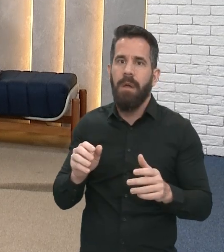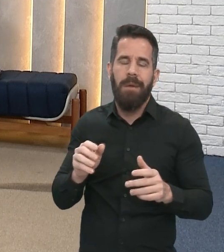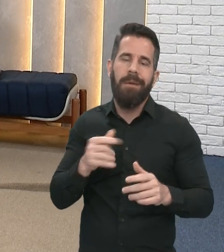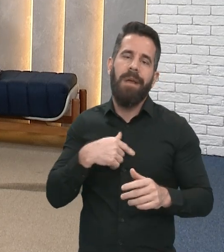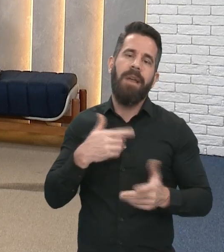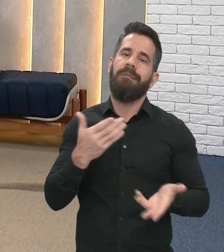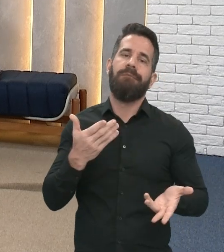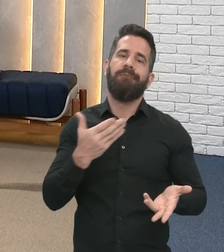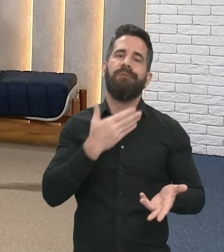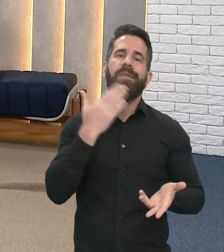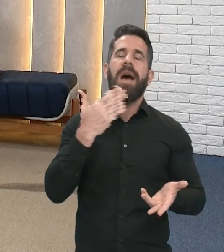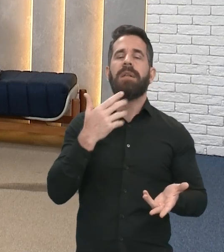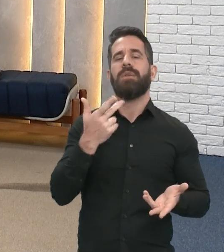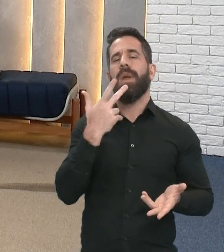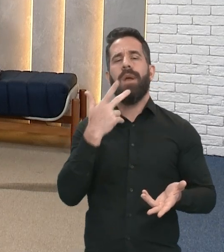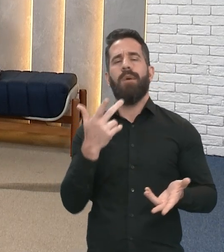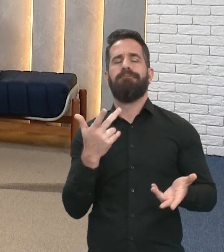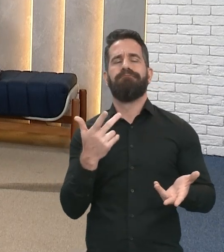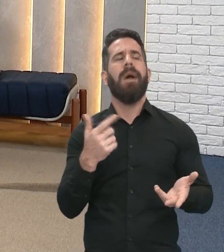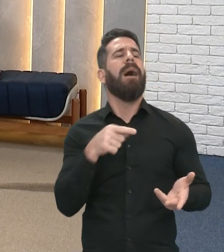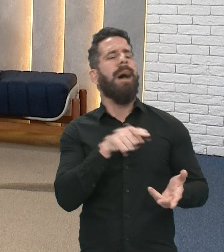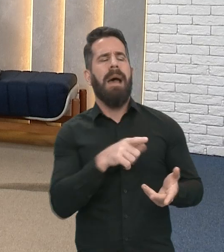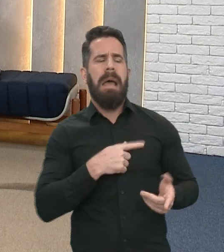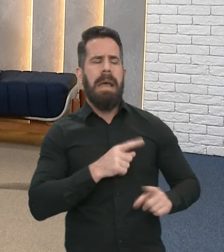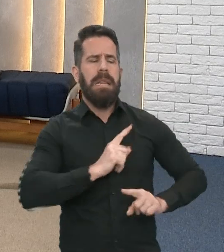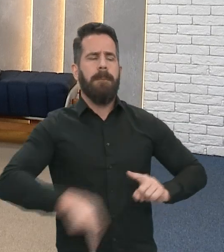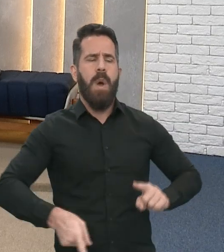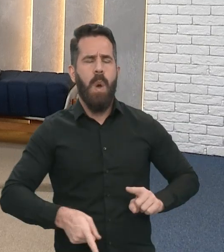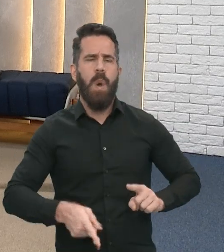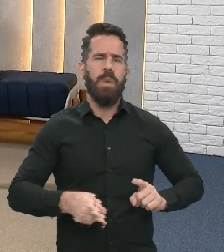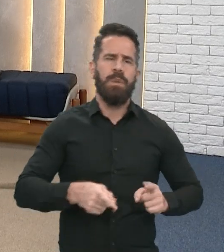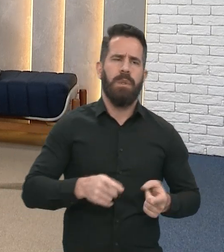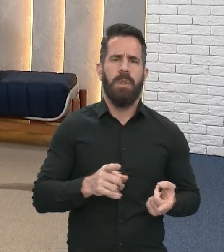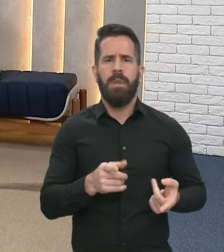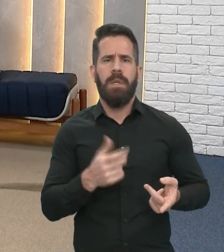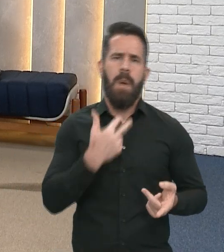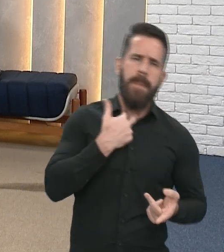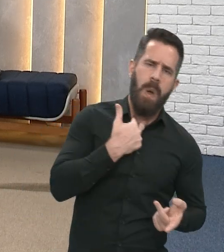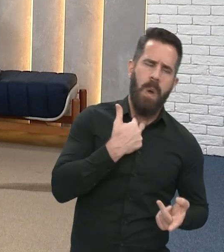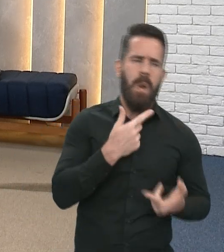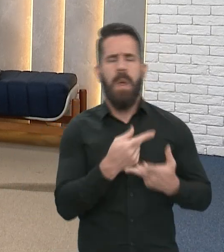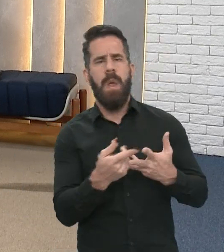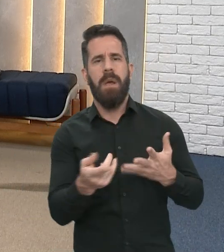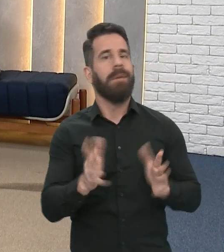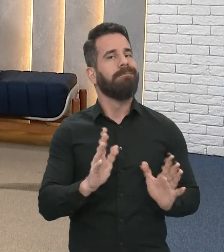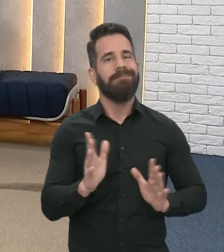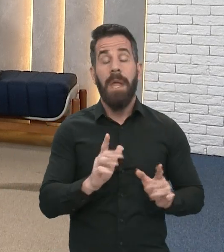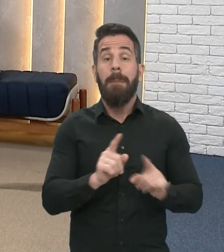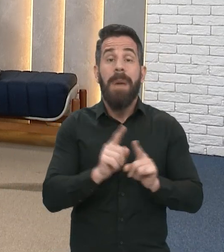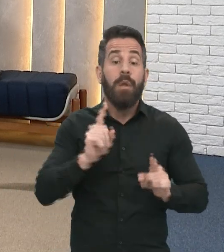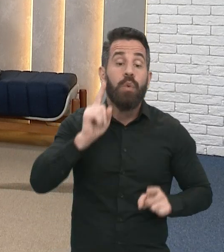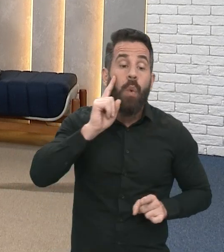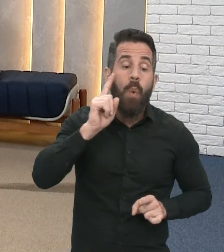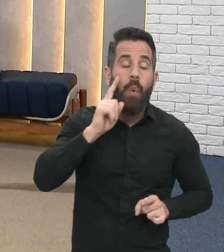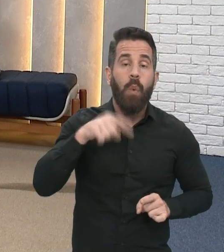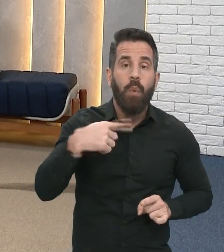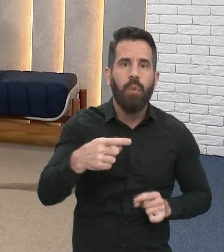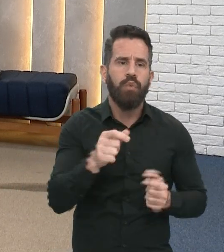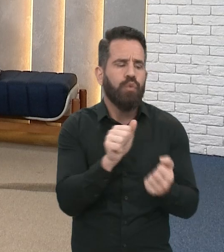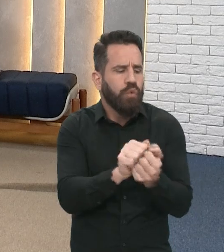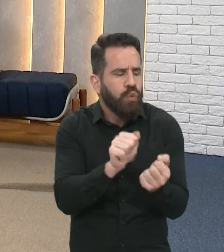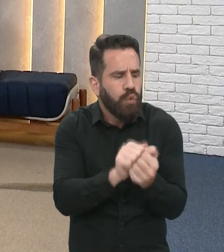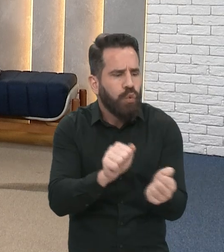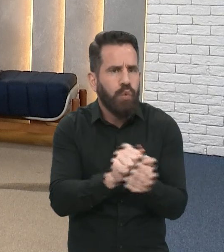um não, mas quem tá no dia a dia tem uma perspectiva diferente. E aí